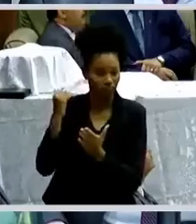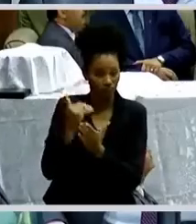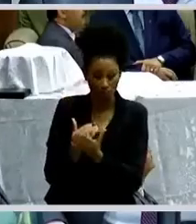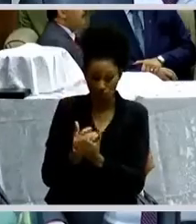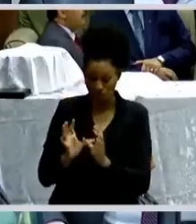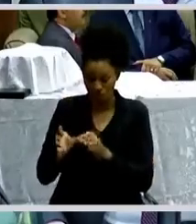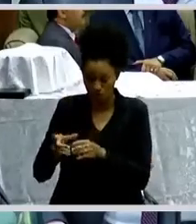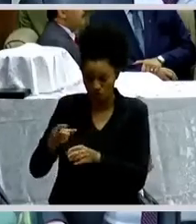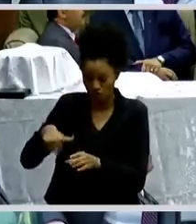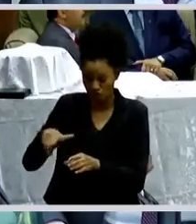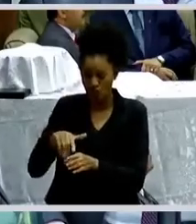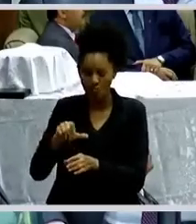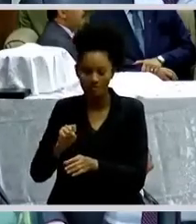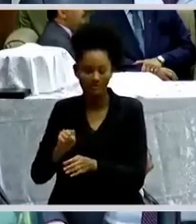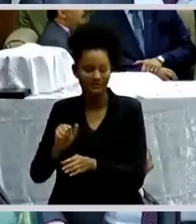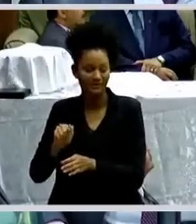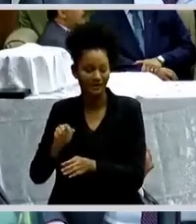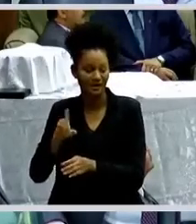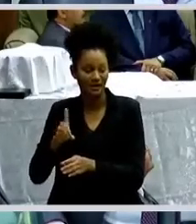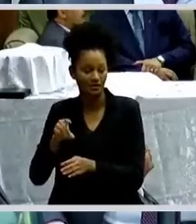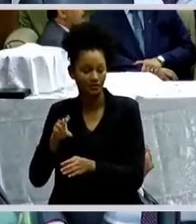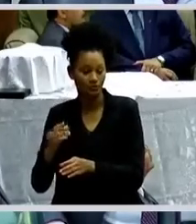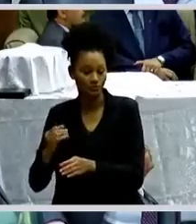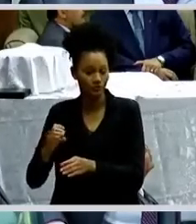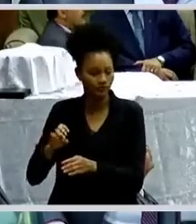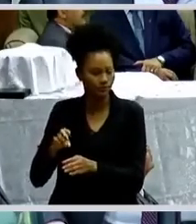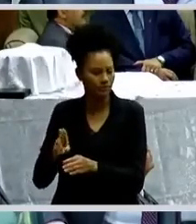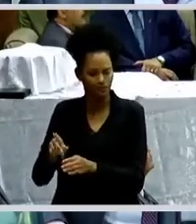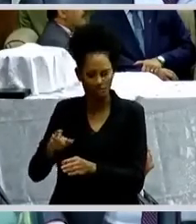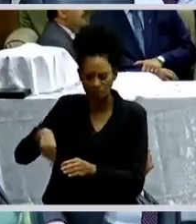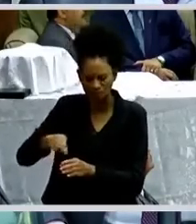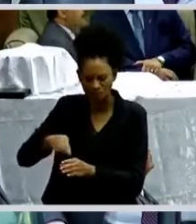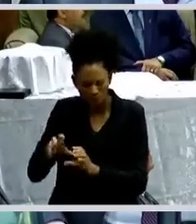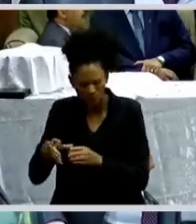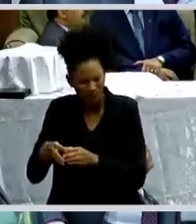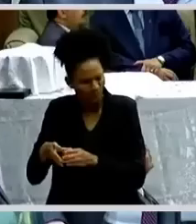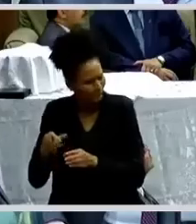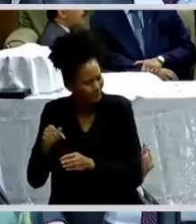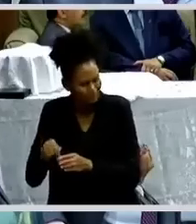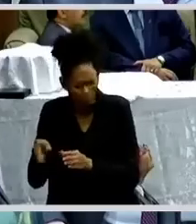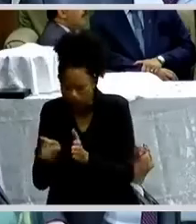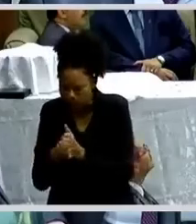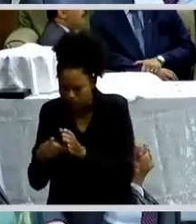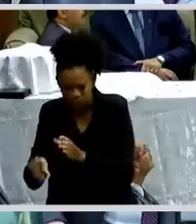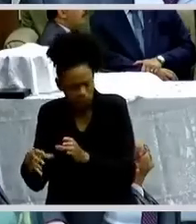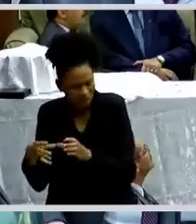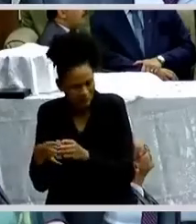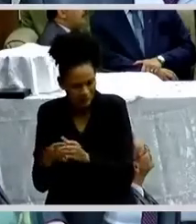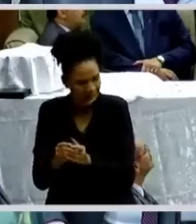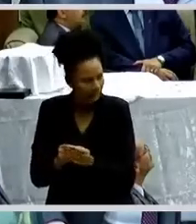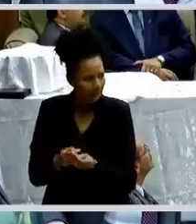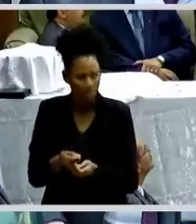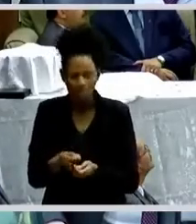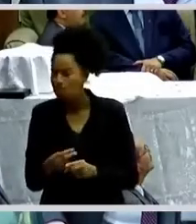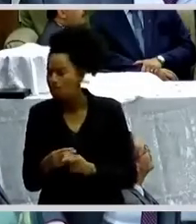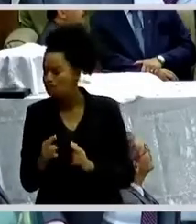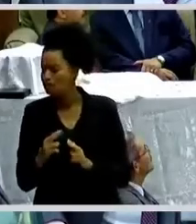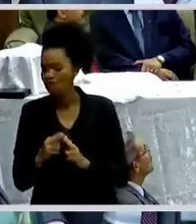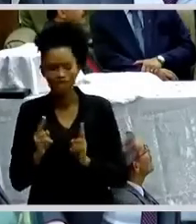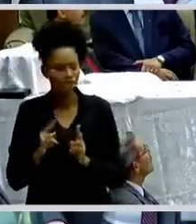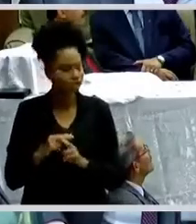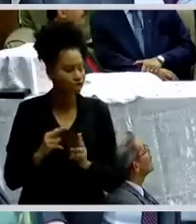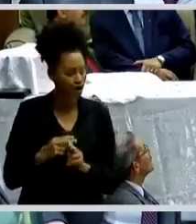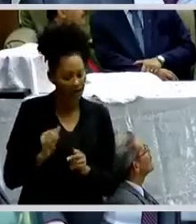saduceus, os que comandavam. Tudo se voltava para eles. Veja que havia um jeitinho.